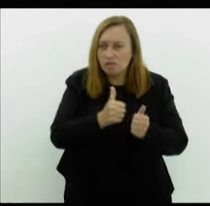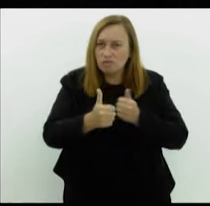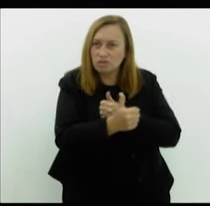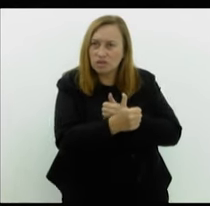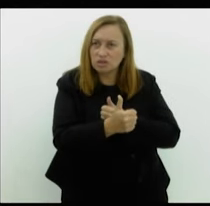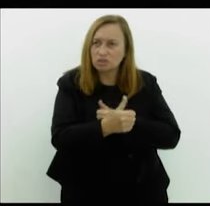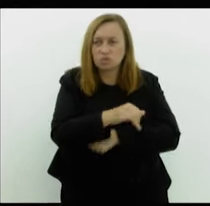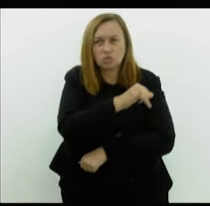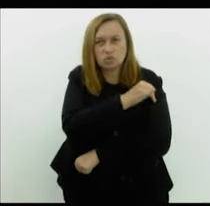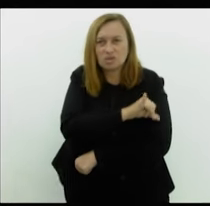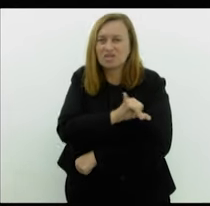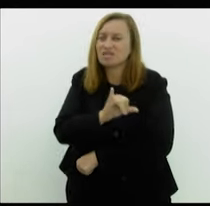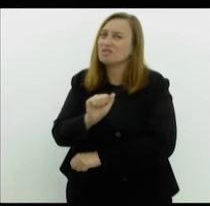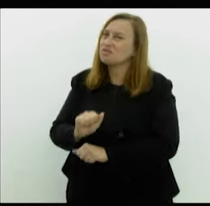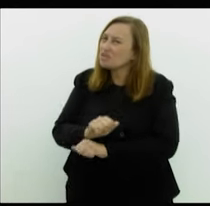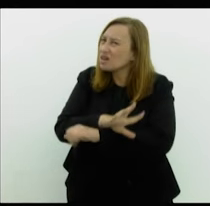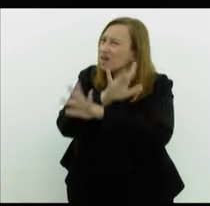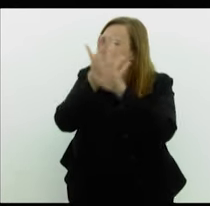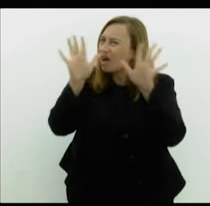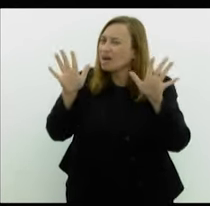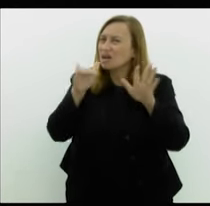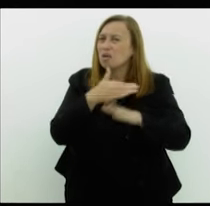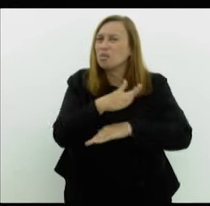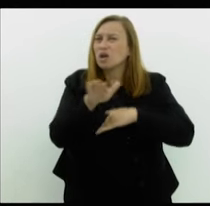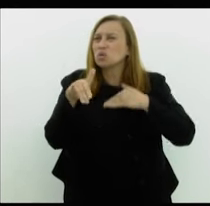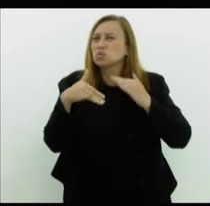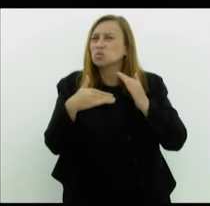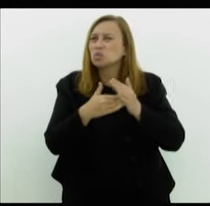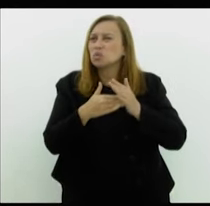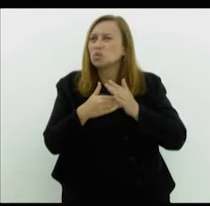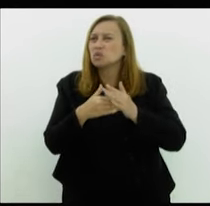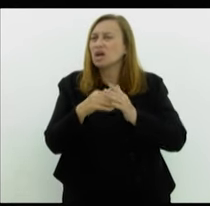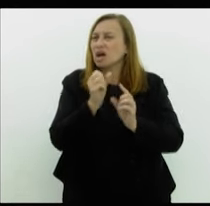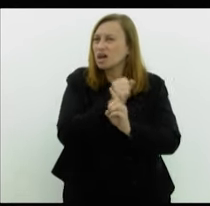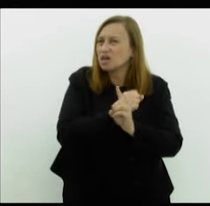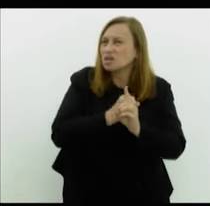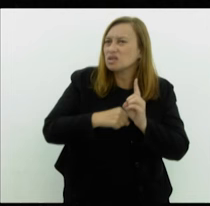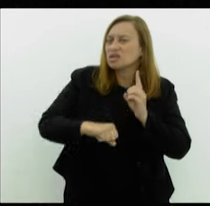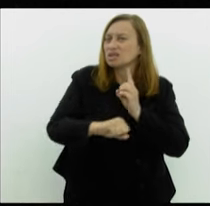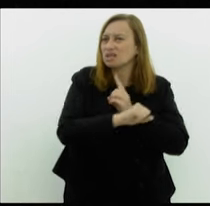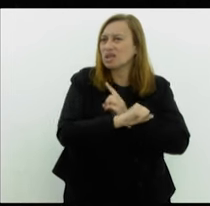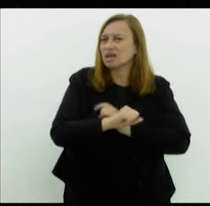fique claro para toda a sociedade carioca.